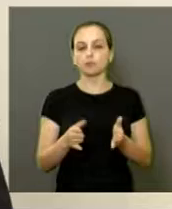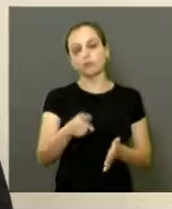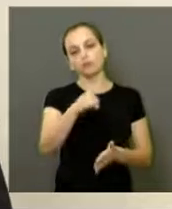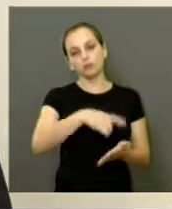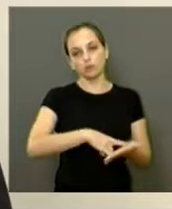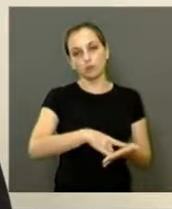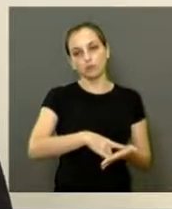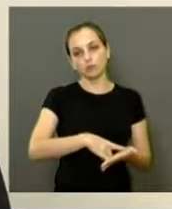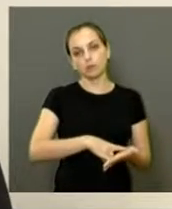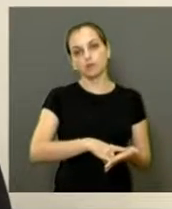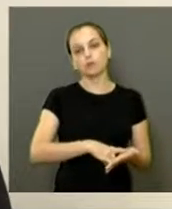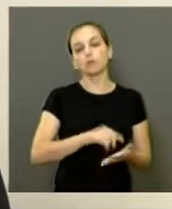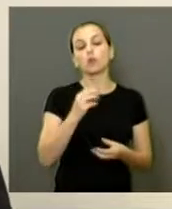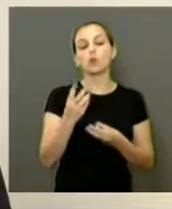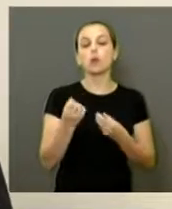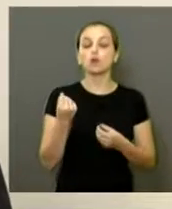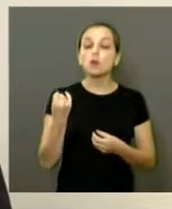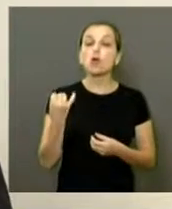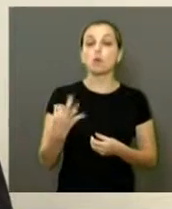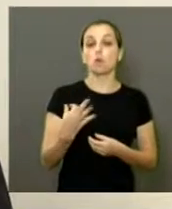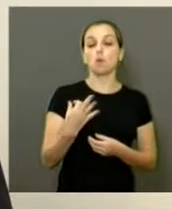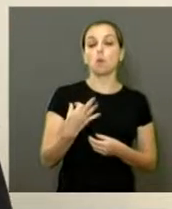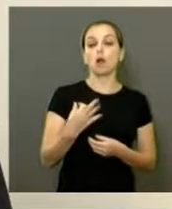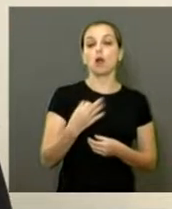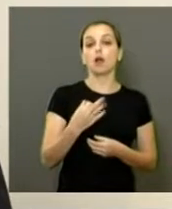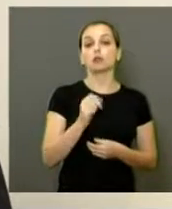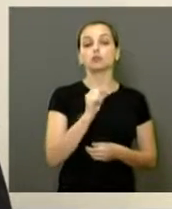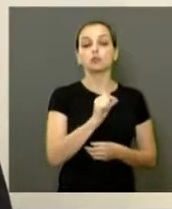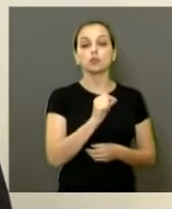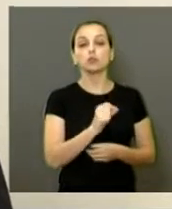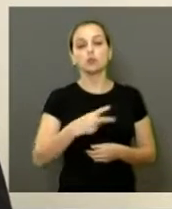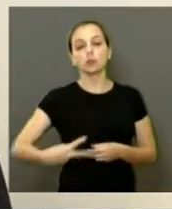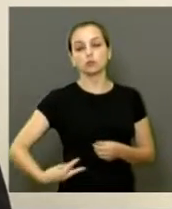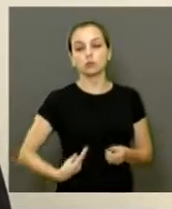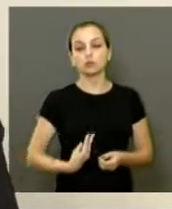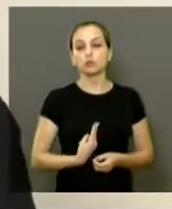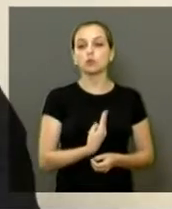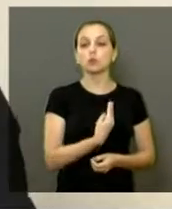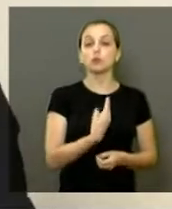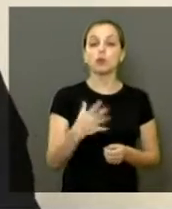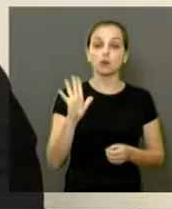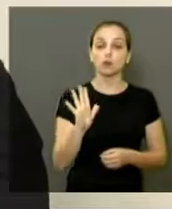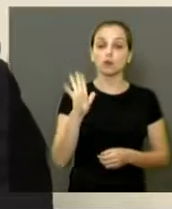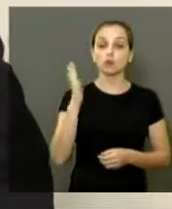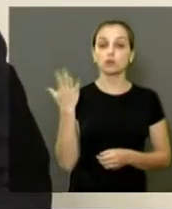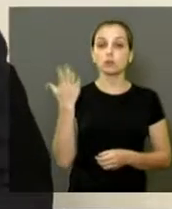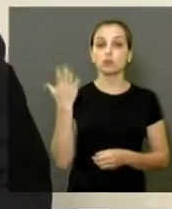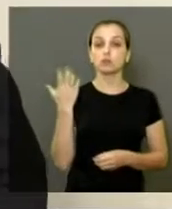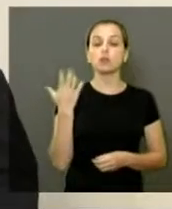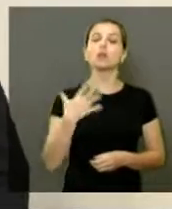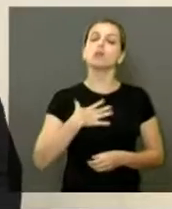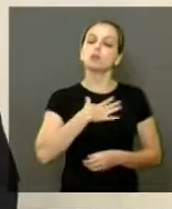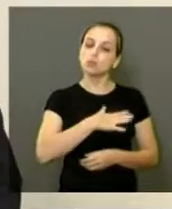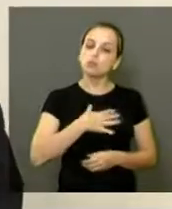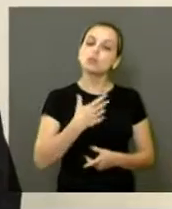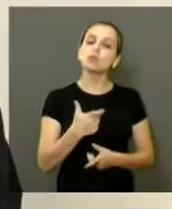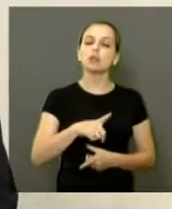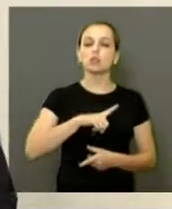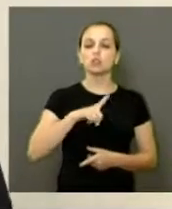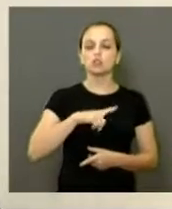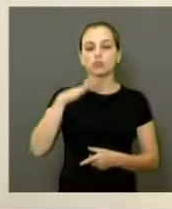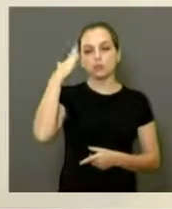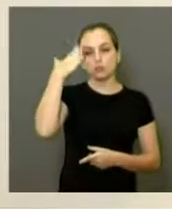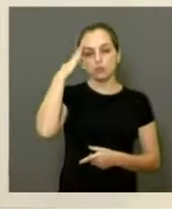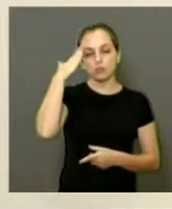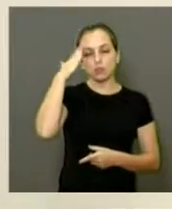para ver quais foram essas próteses quais foram as cirurgias realizadas nós gostaríamos de ter um entendimento